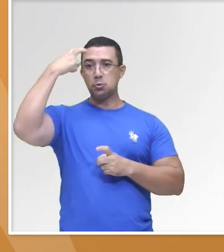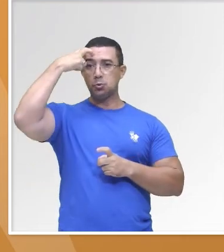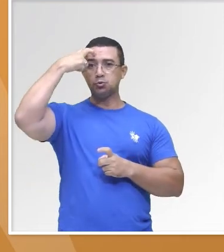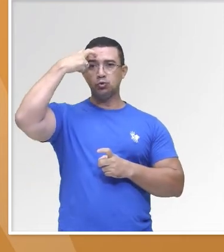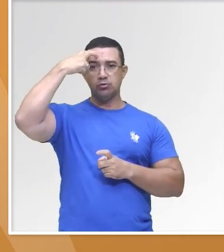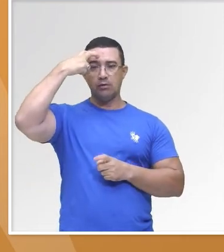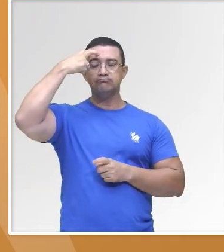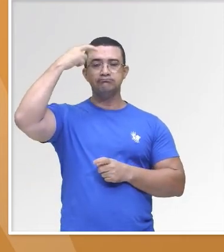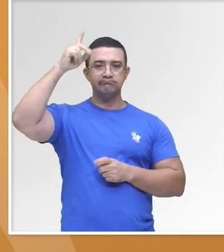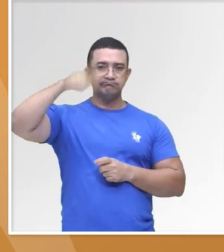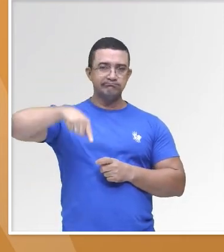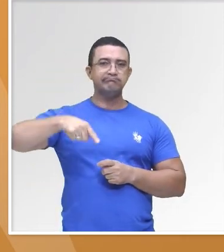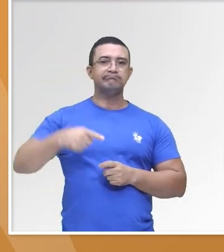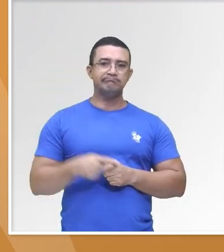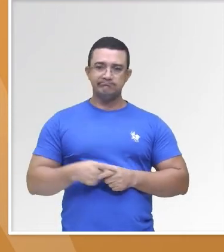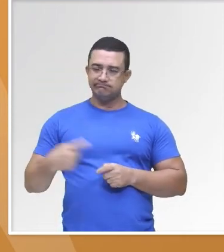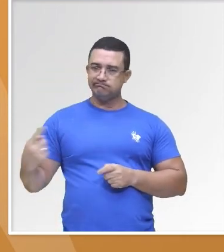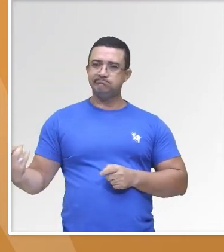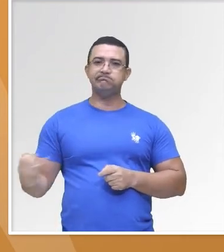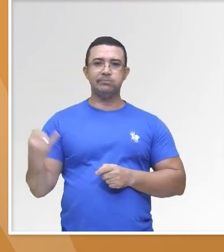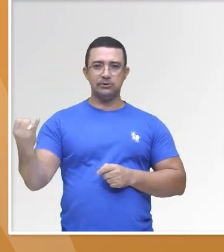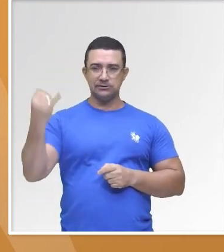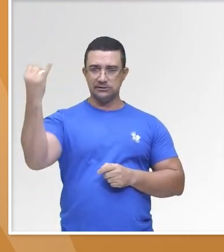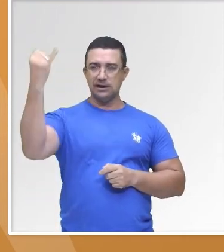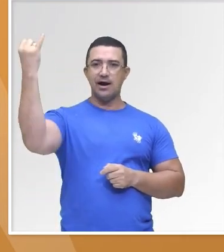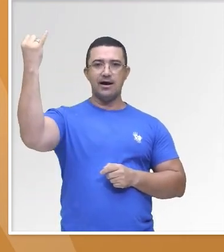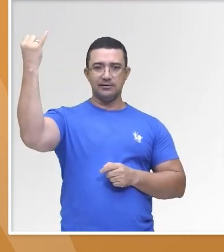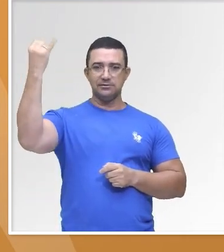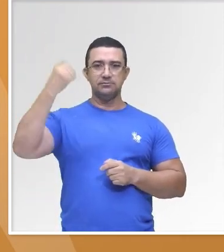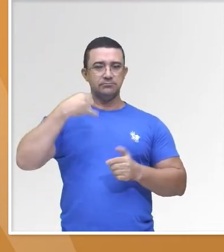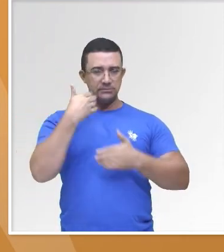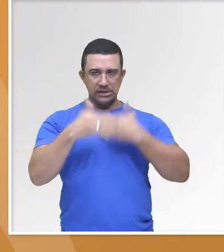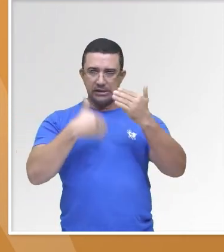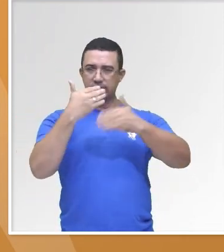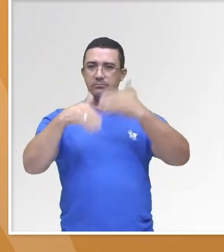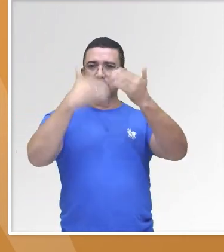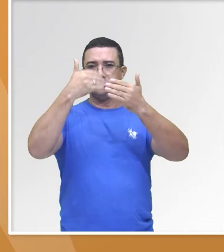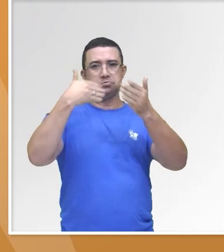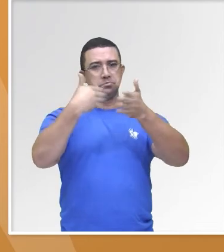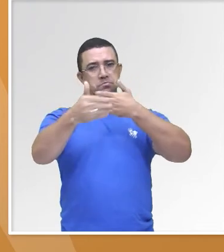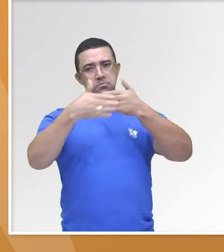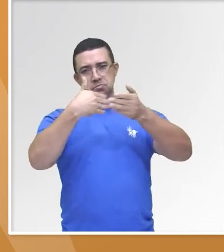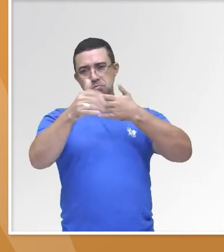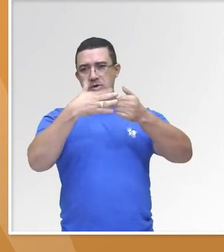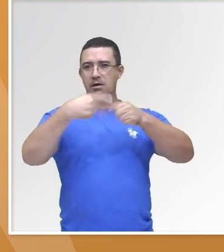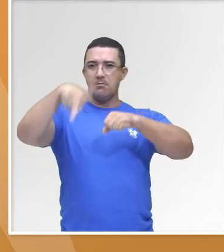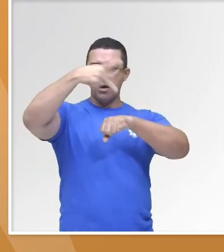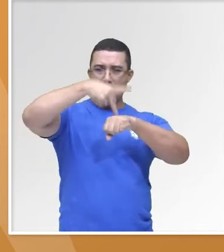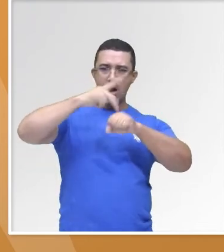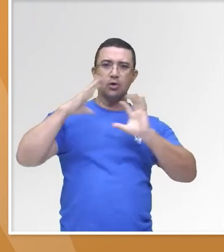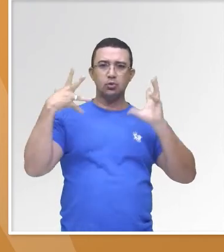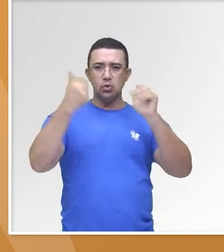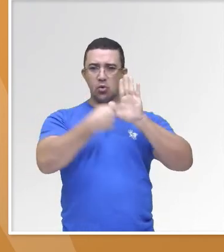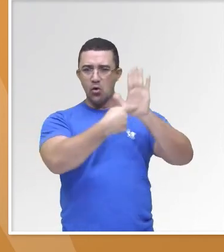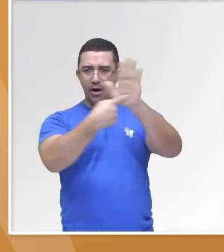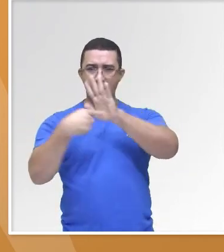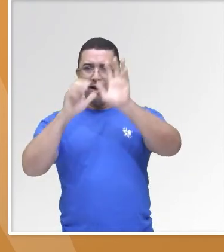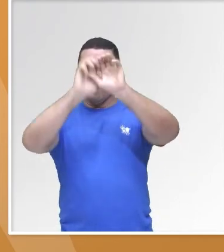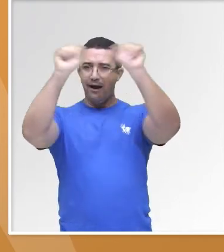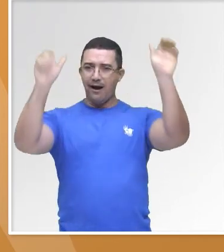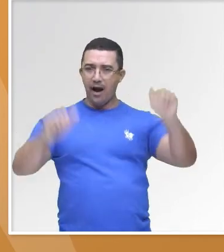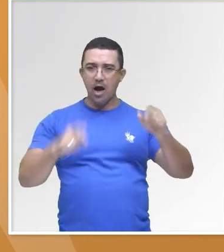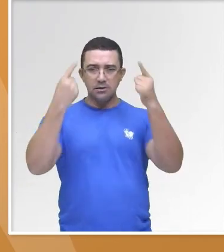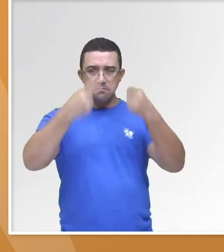fator primordial para o engrandecimento de qualquer país. Todas as manifestações culturais, a arte, a música,